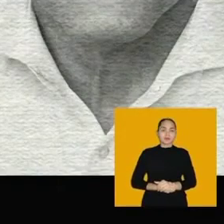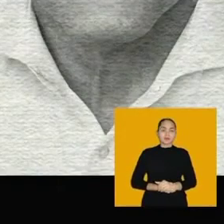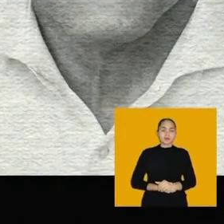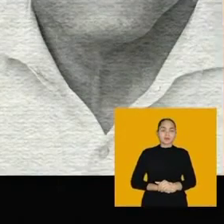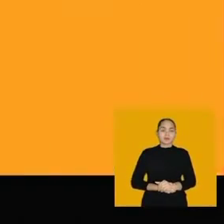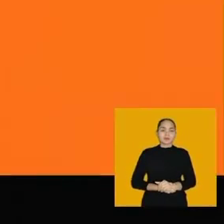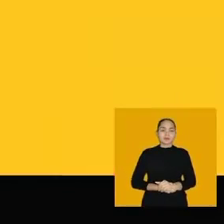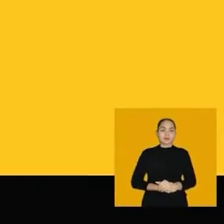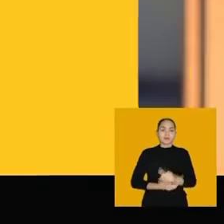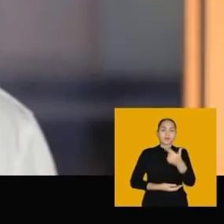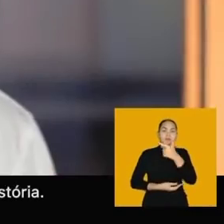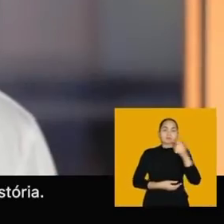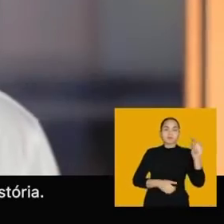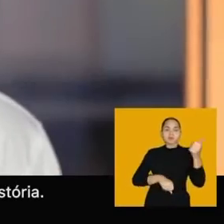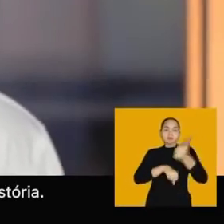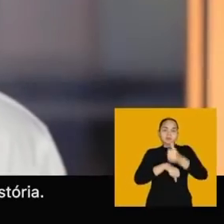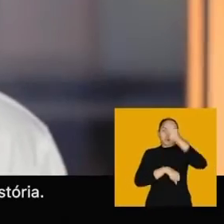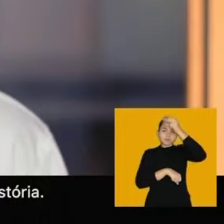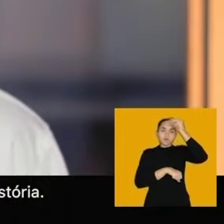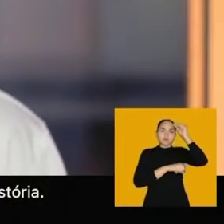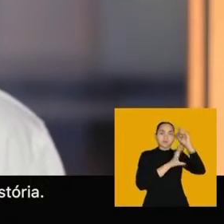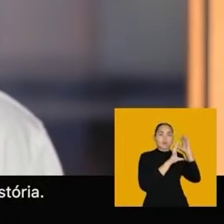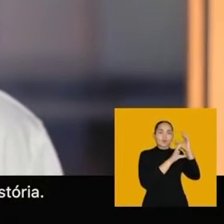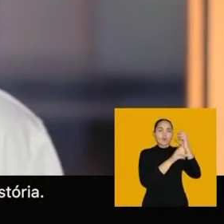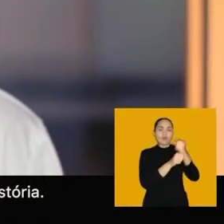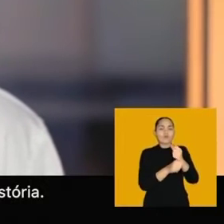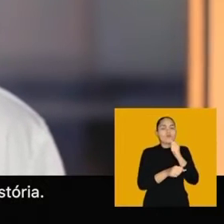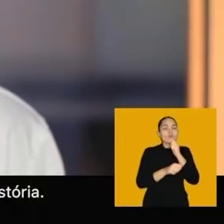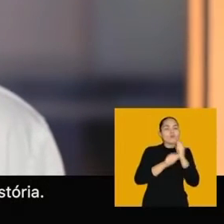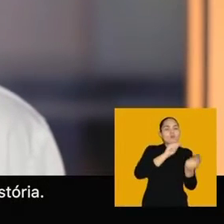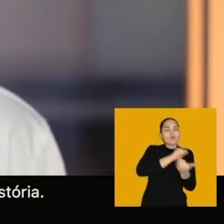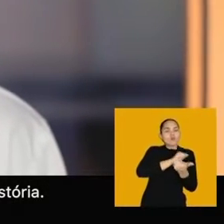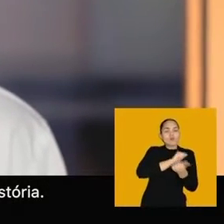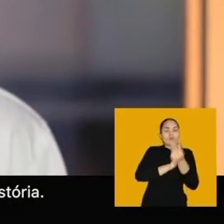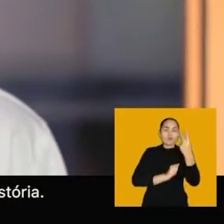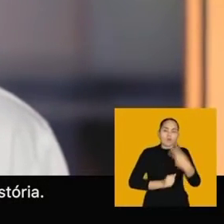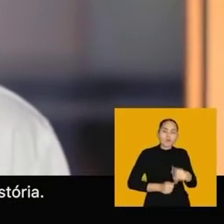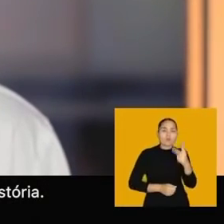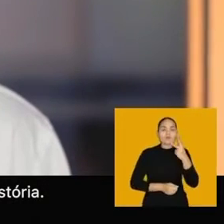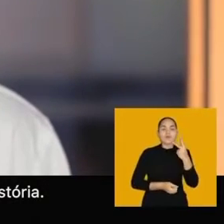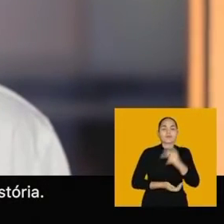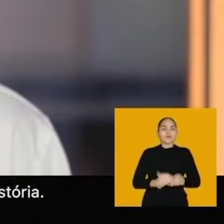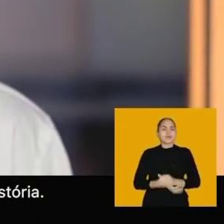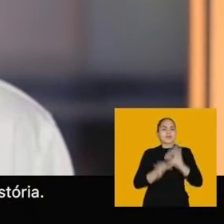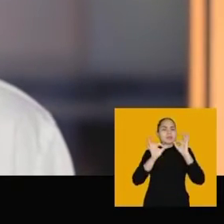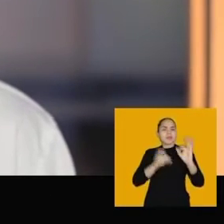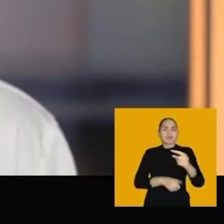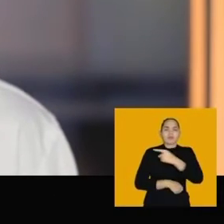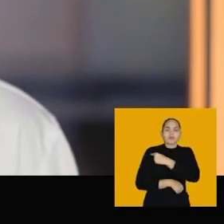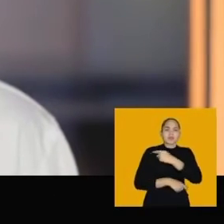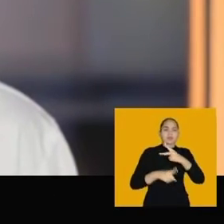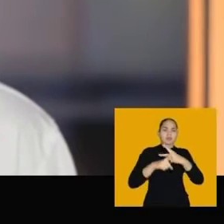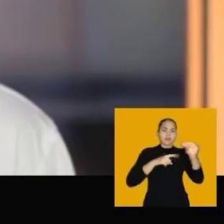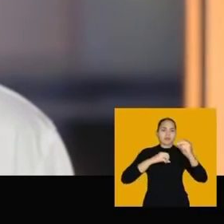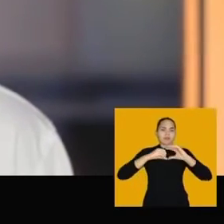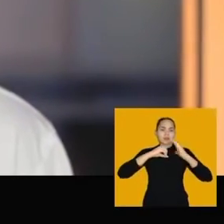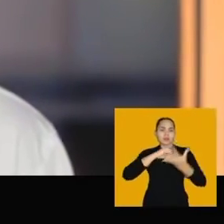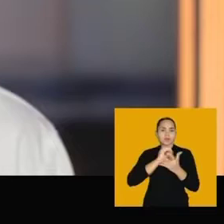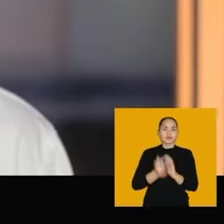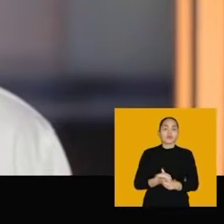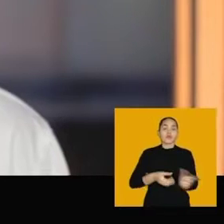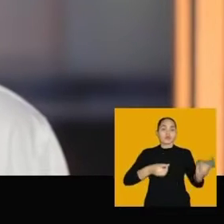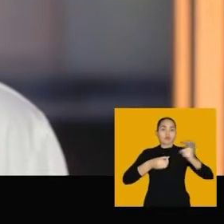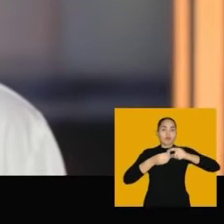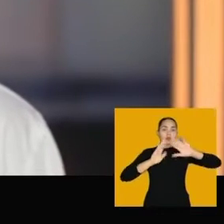Prefeito. O próximo prefeito vai enfrentar desafios sem precedentes na nossa história. Terá que garantir a vacina